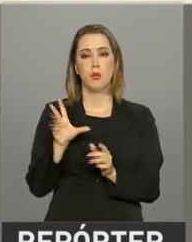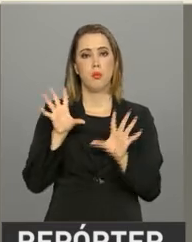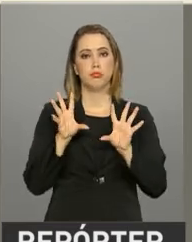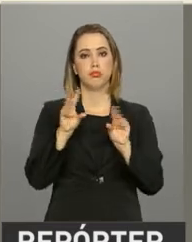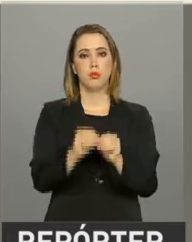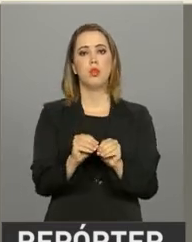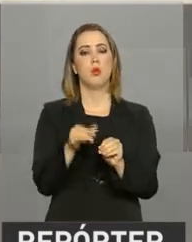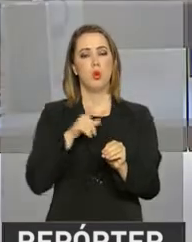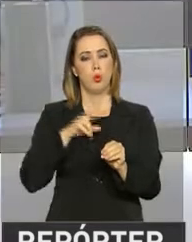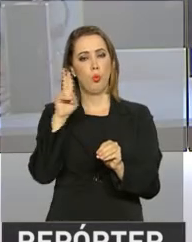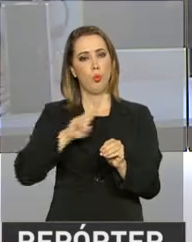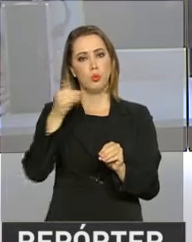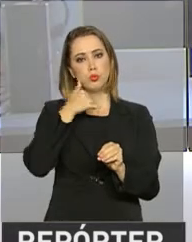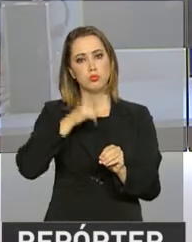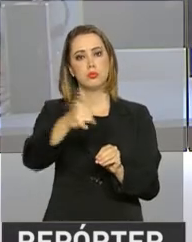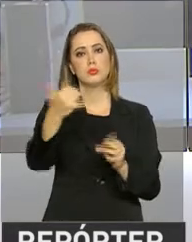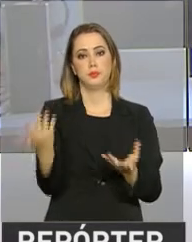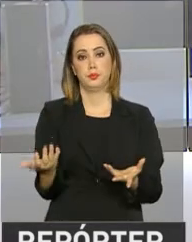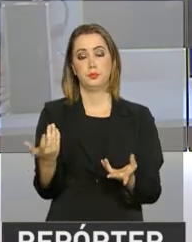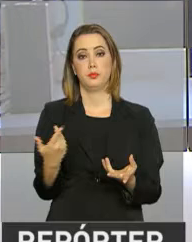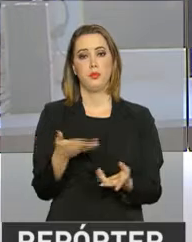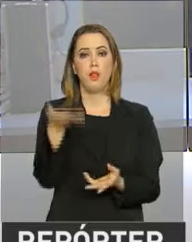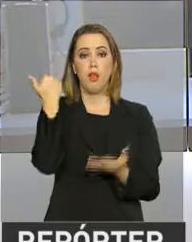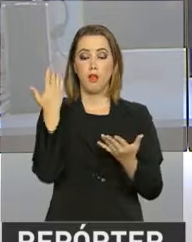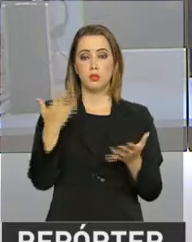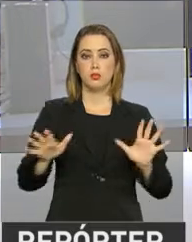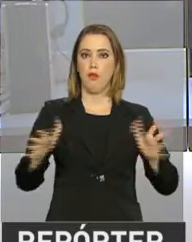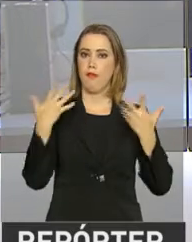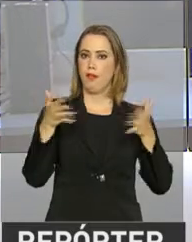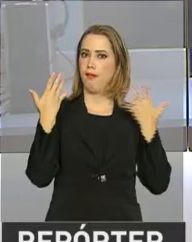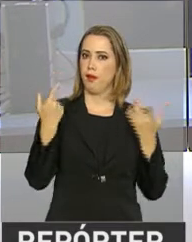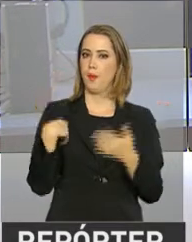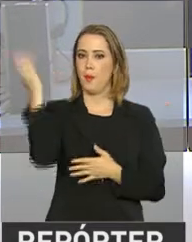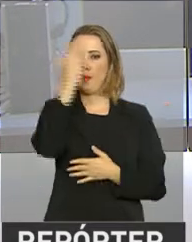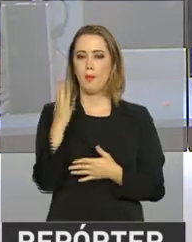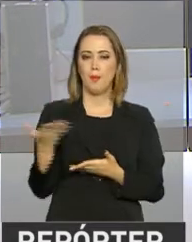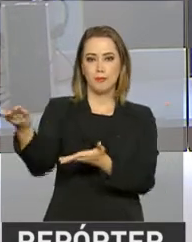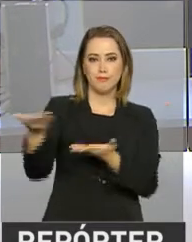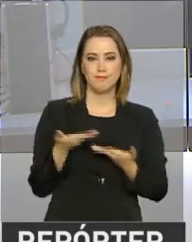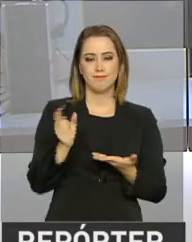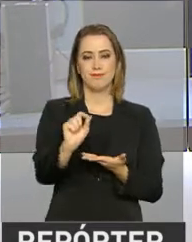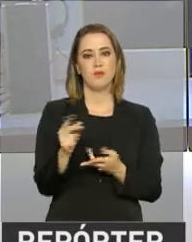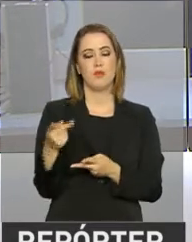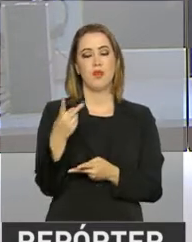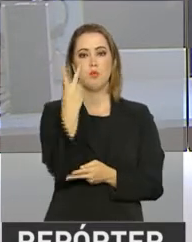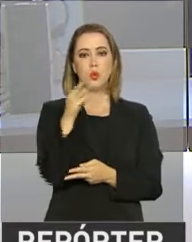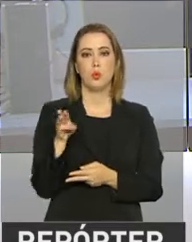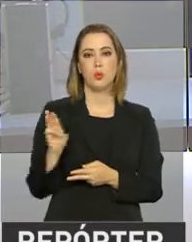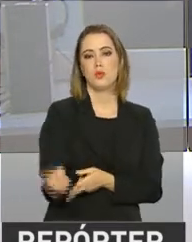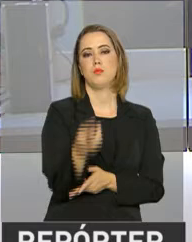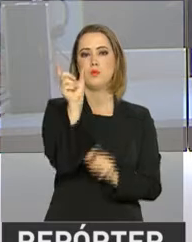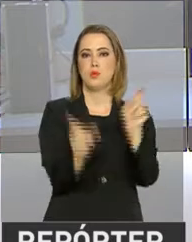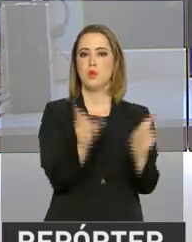consomem energia e no último verão brasil recebeu mais de dois milhões e cem mil turistas estrangeiros a expectativa para